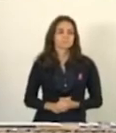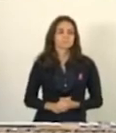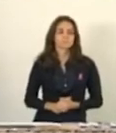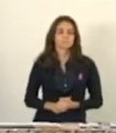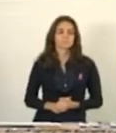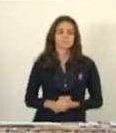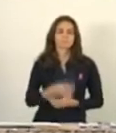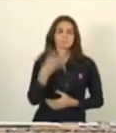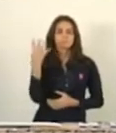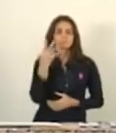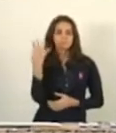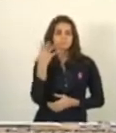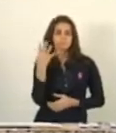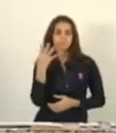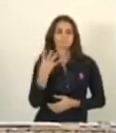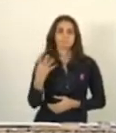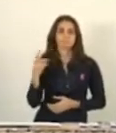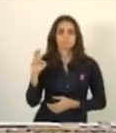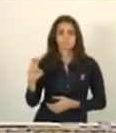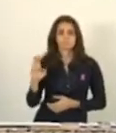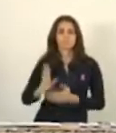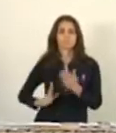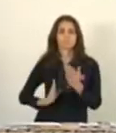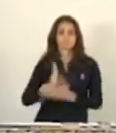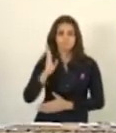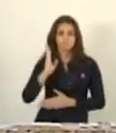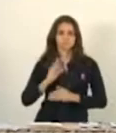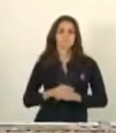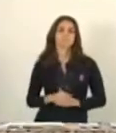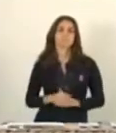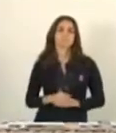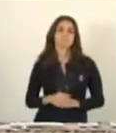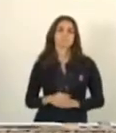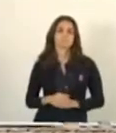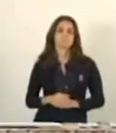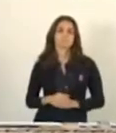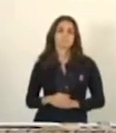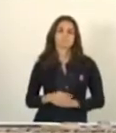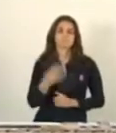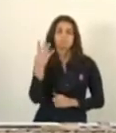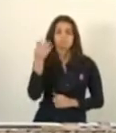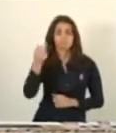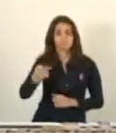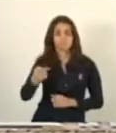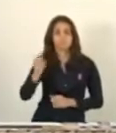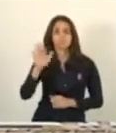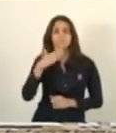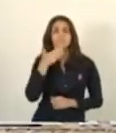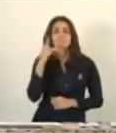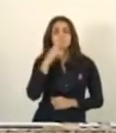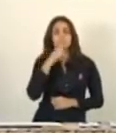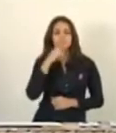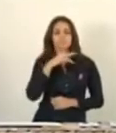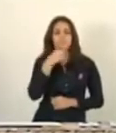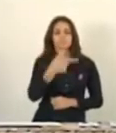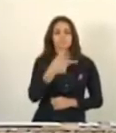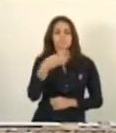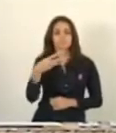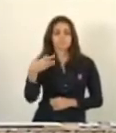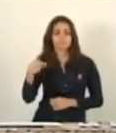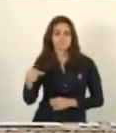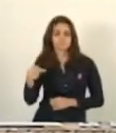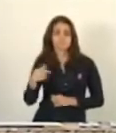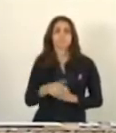O item 44, 45, aprovado, meu despacho. Item 47, requerimento de urgência